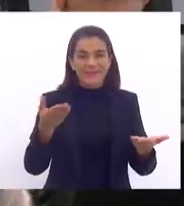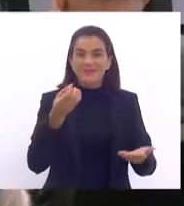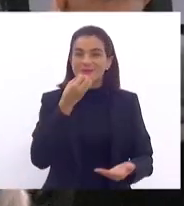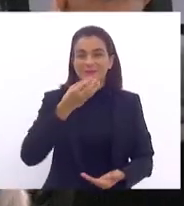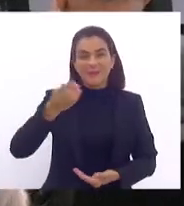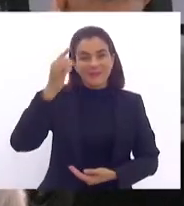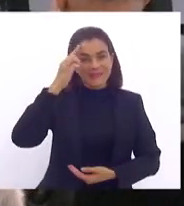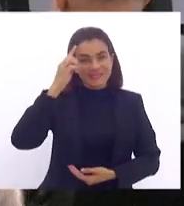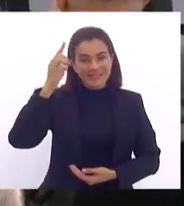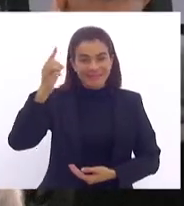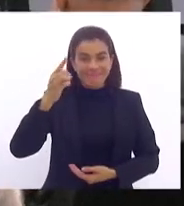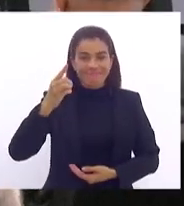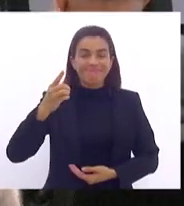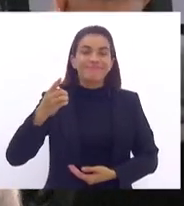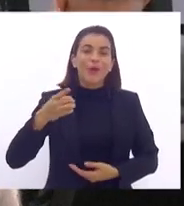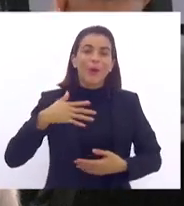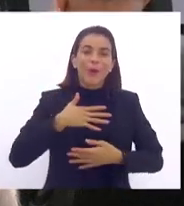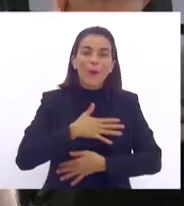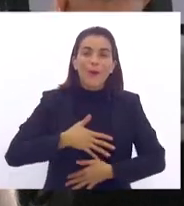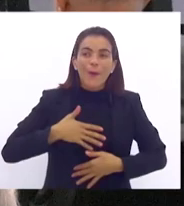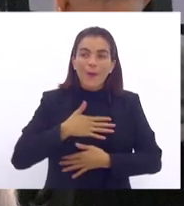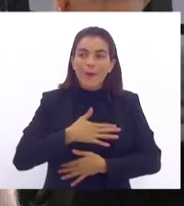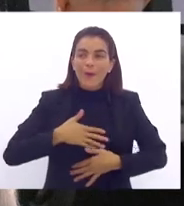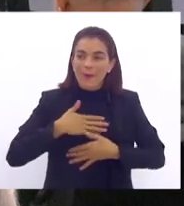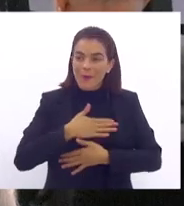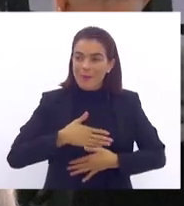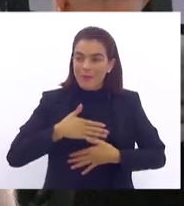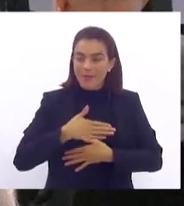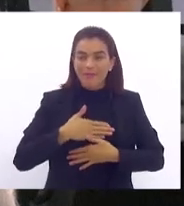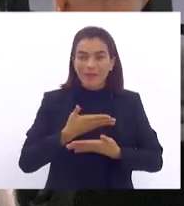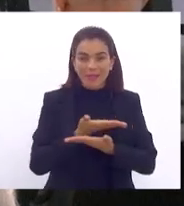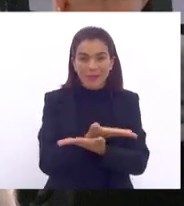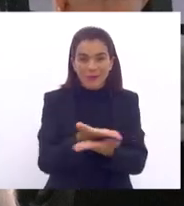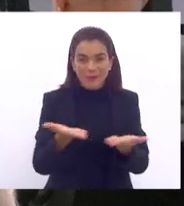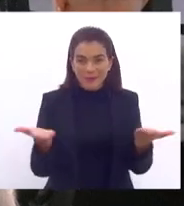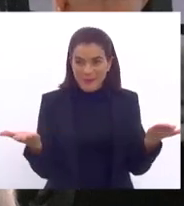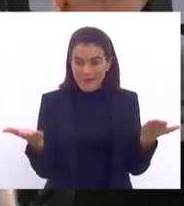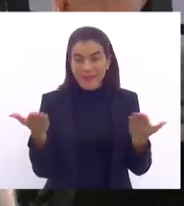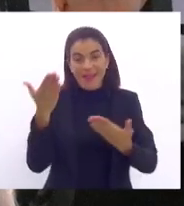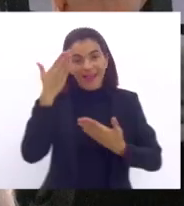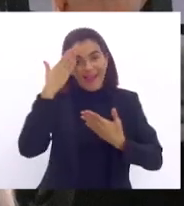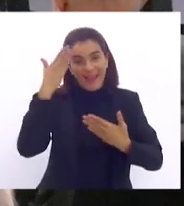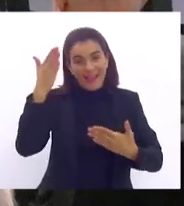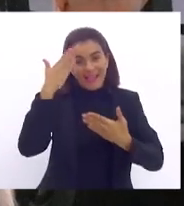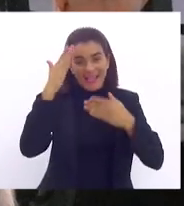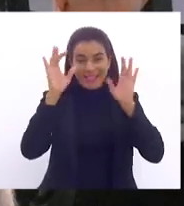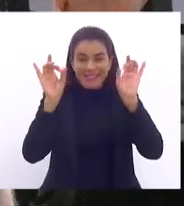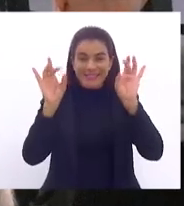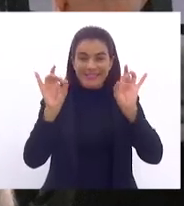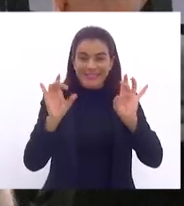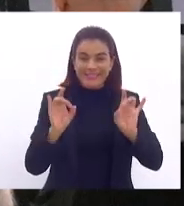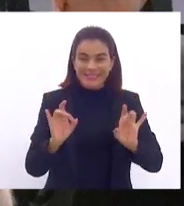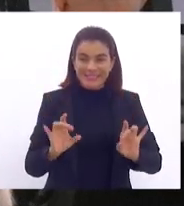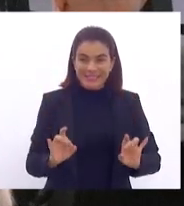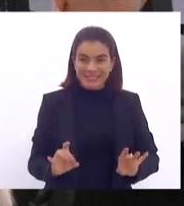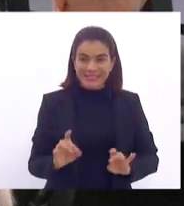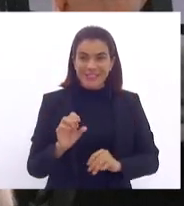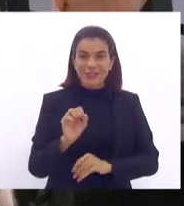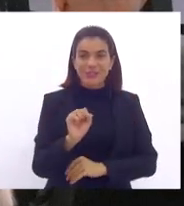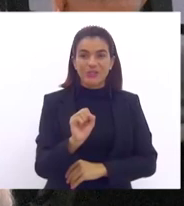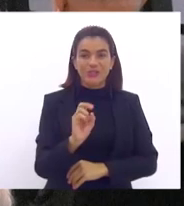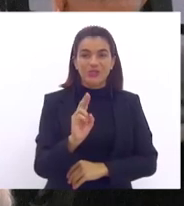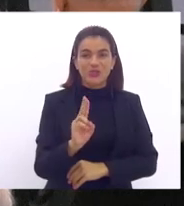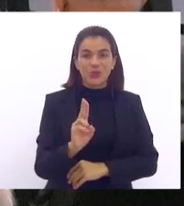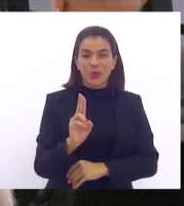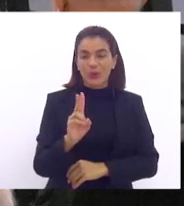eh cumprimento a todos os pessoas dos iles parlamentares que aqui estão agradeço especialmente ao Dr soutto por essa